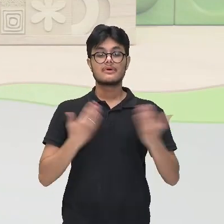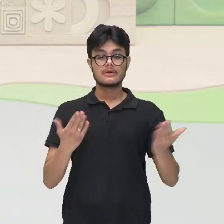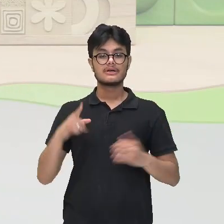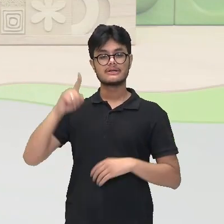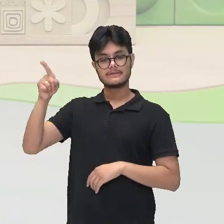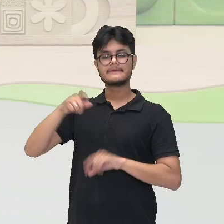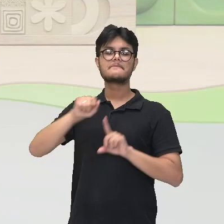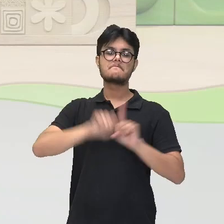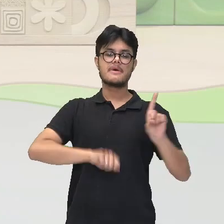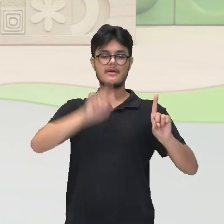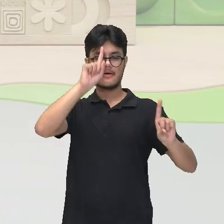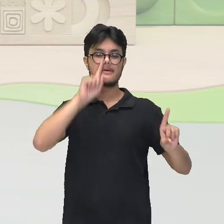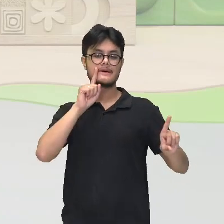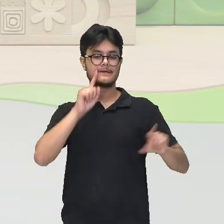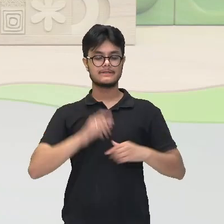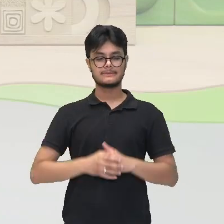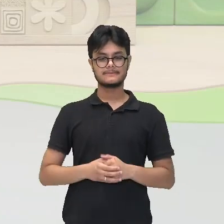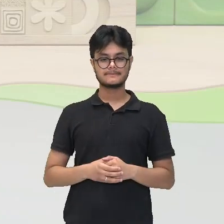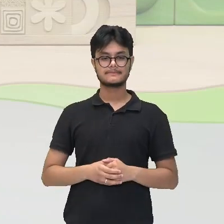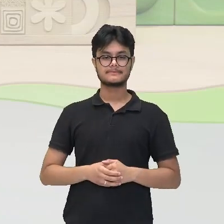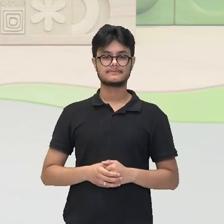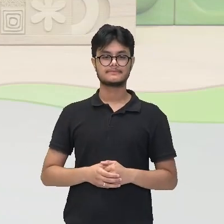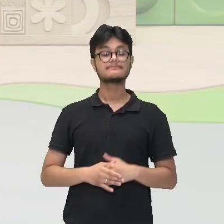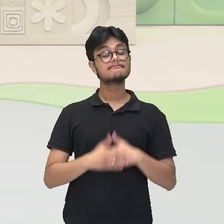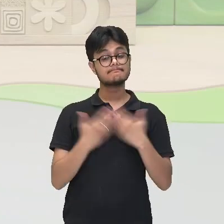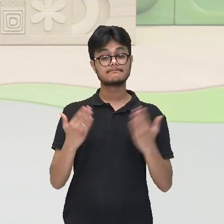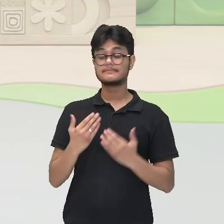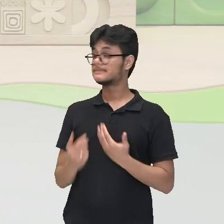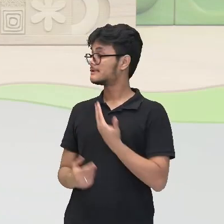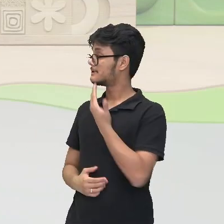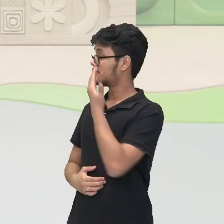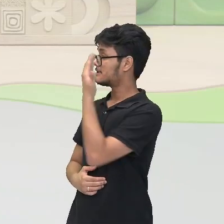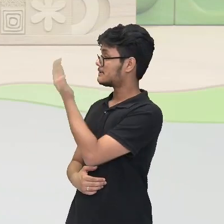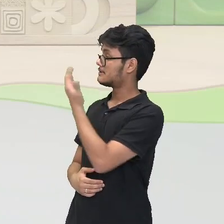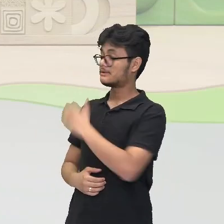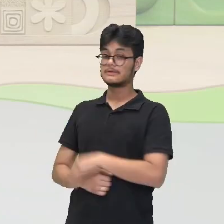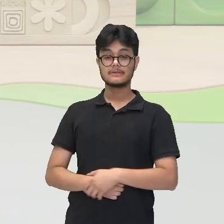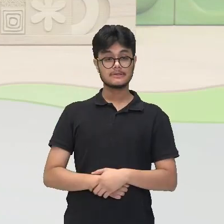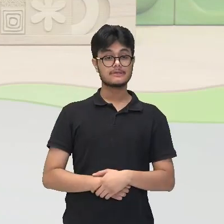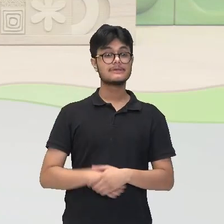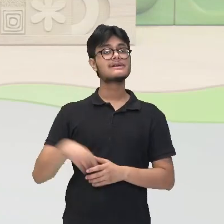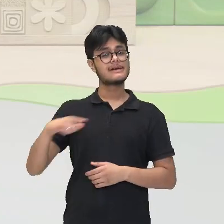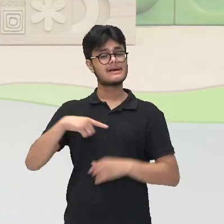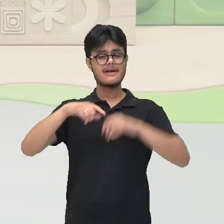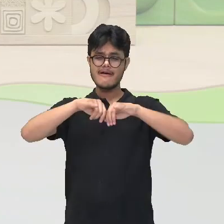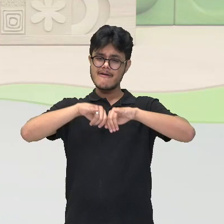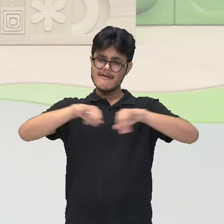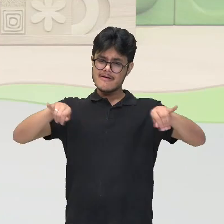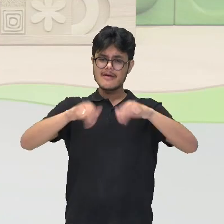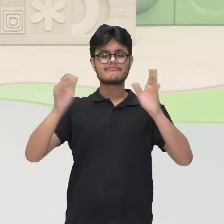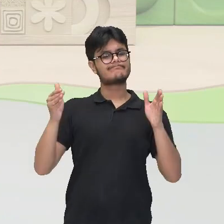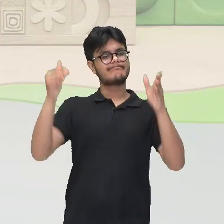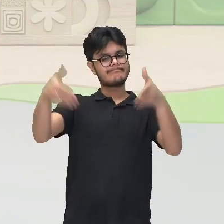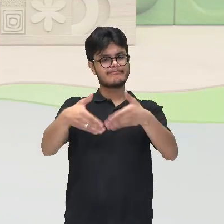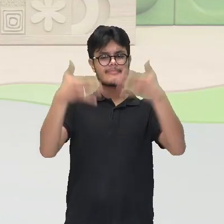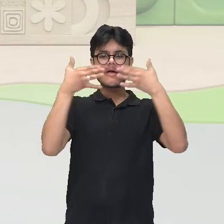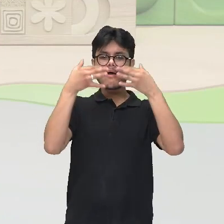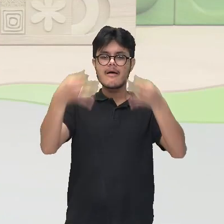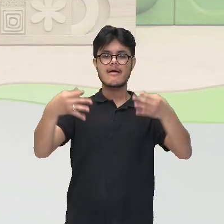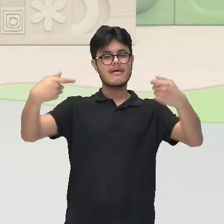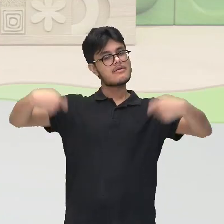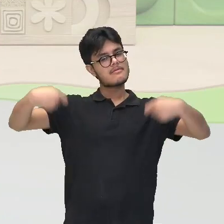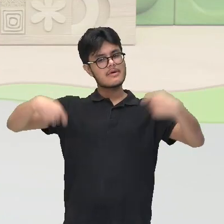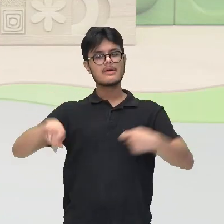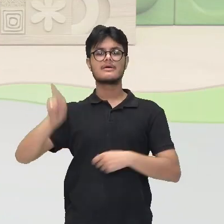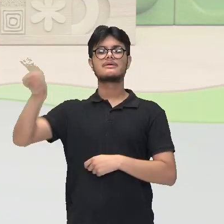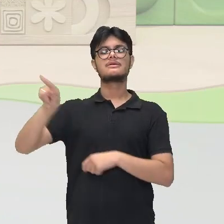Maio Amarelo, que ele é trabalhado para que as pessoas tenham atenção ainda